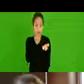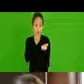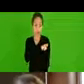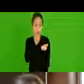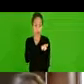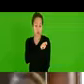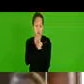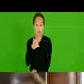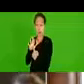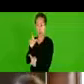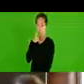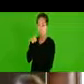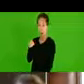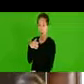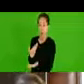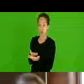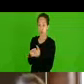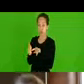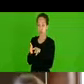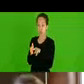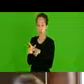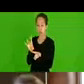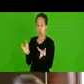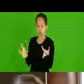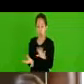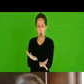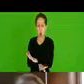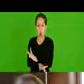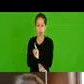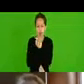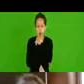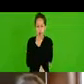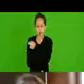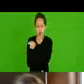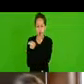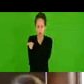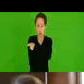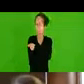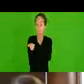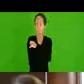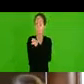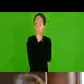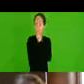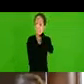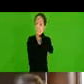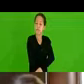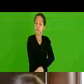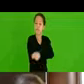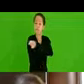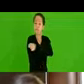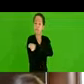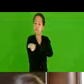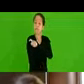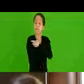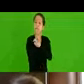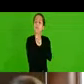de caso, isso não basta por ser um aluno. o que que aquele aluno, que fenômeno